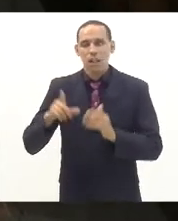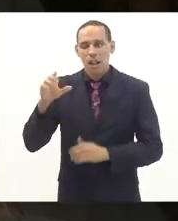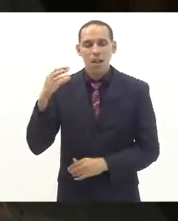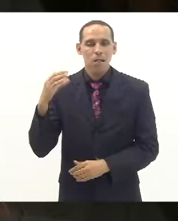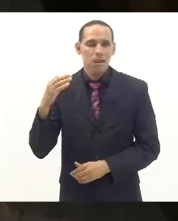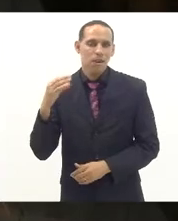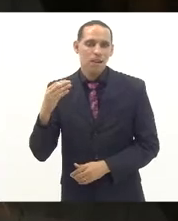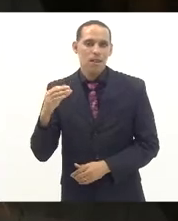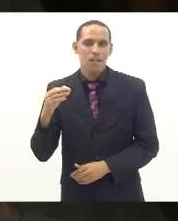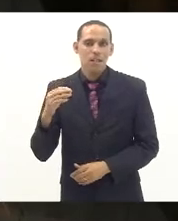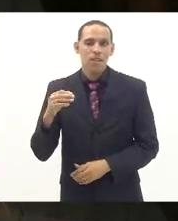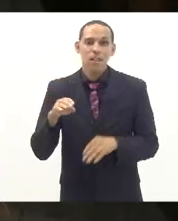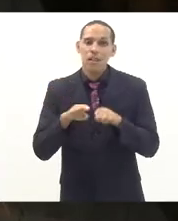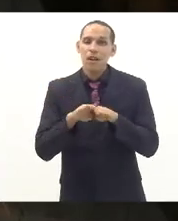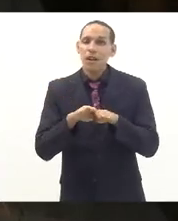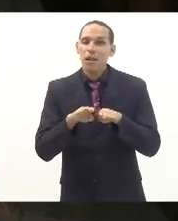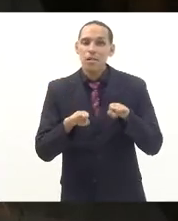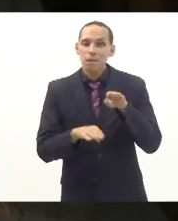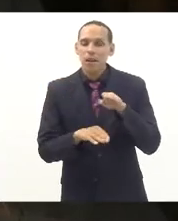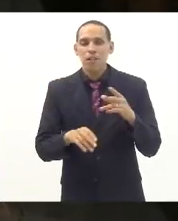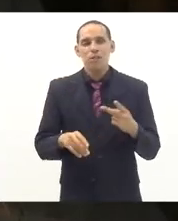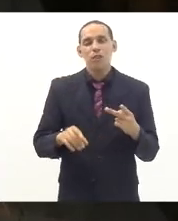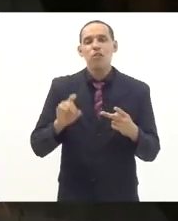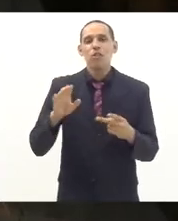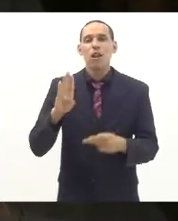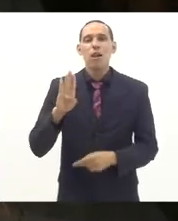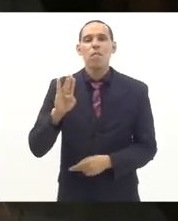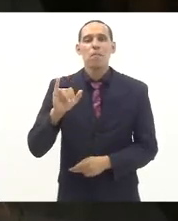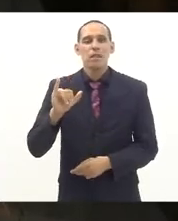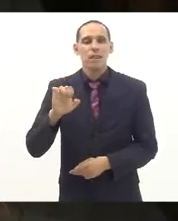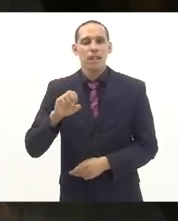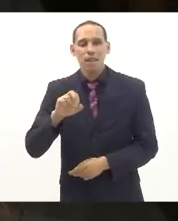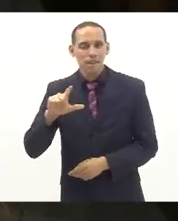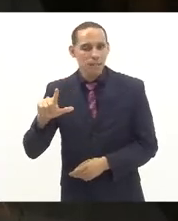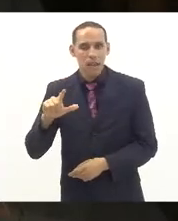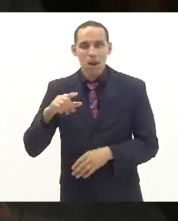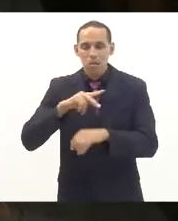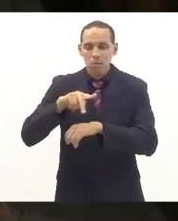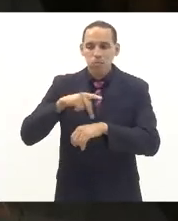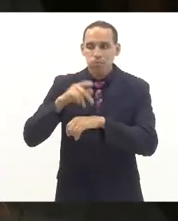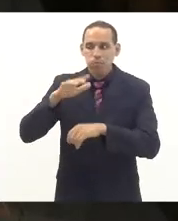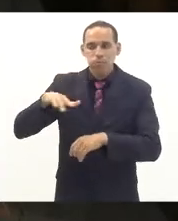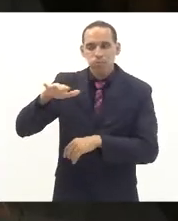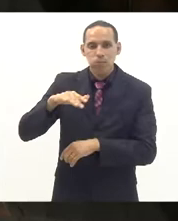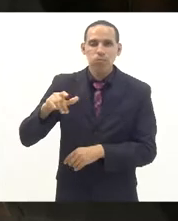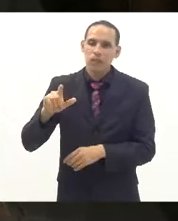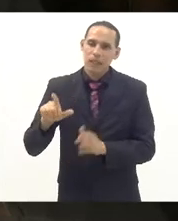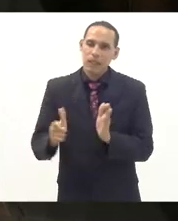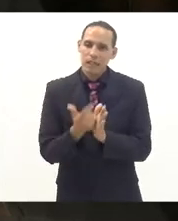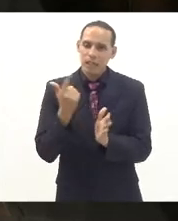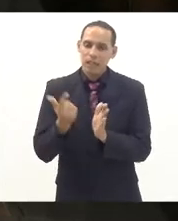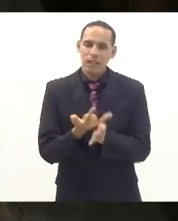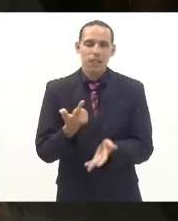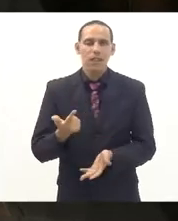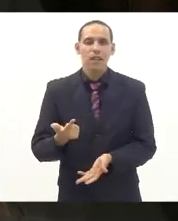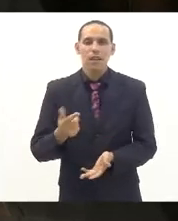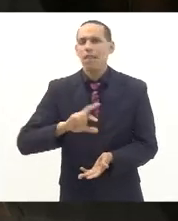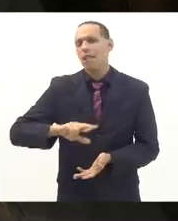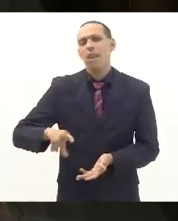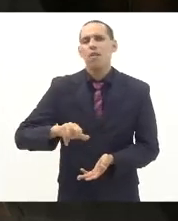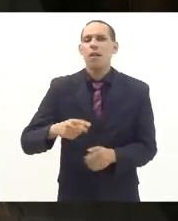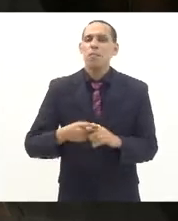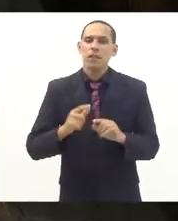abaixo apenas da Bienal do Livro na Bienal Internacional do livro então gritam pouco tem e foi iniciativa é importante